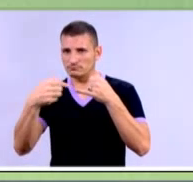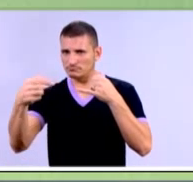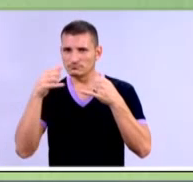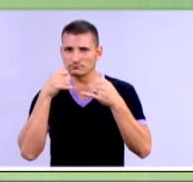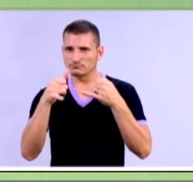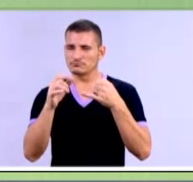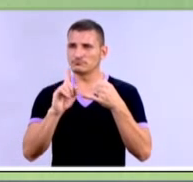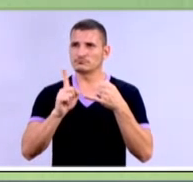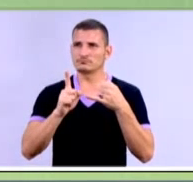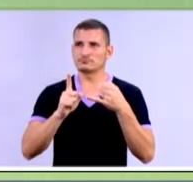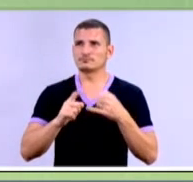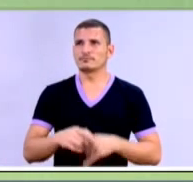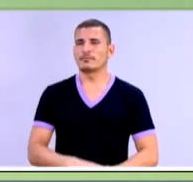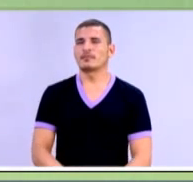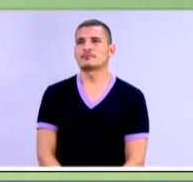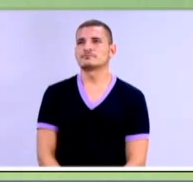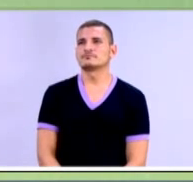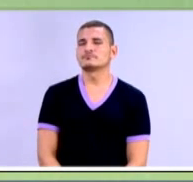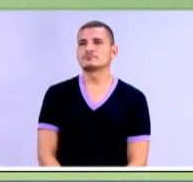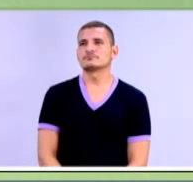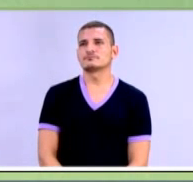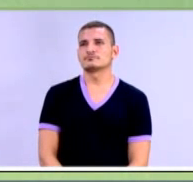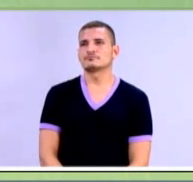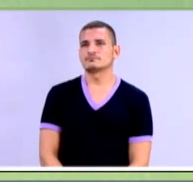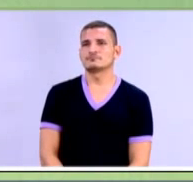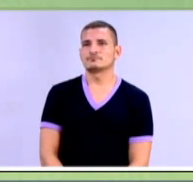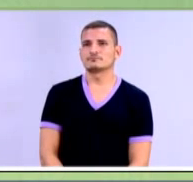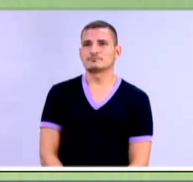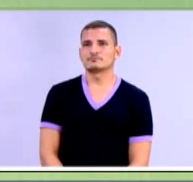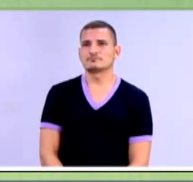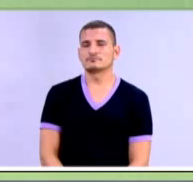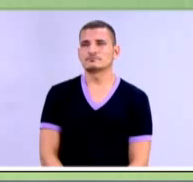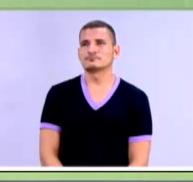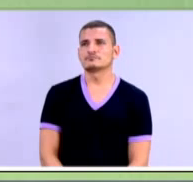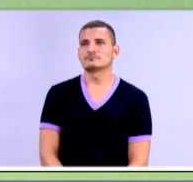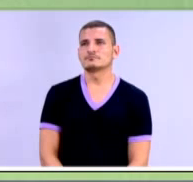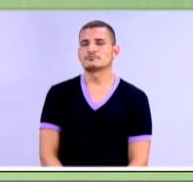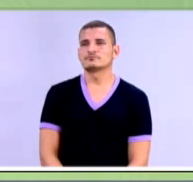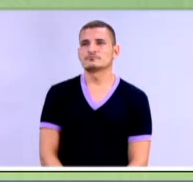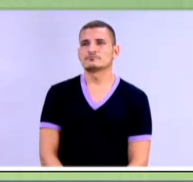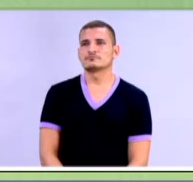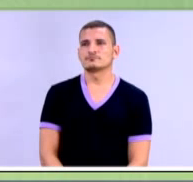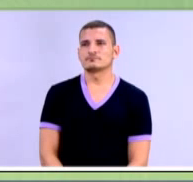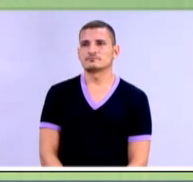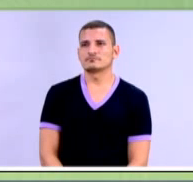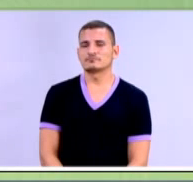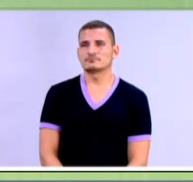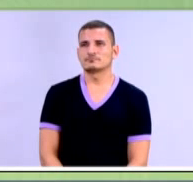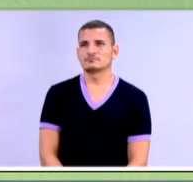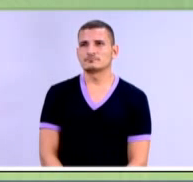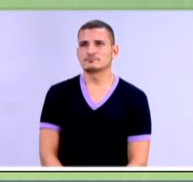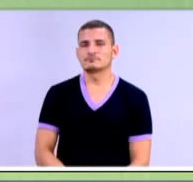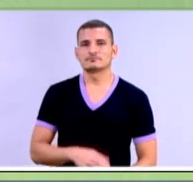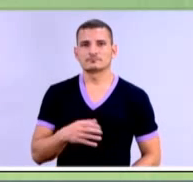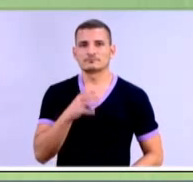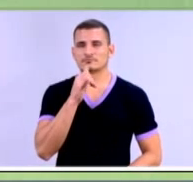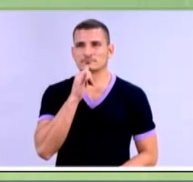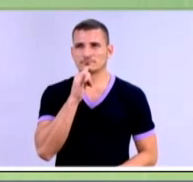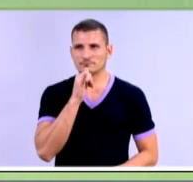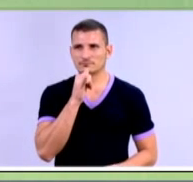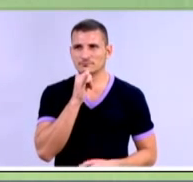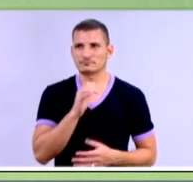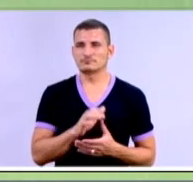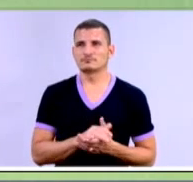Podem só entender nos demais que estão abaixo aí. Então imaginem só, por exemplo, a gente